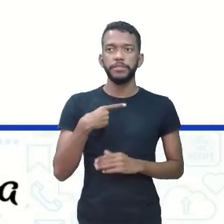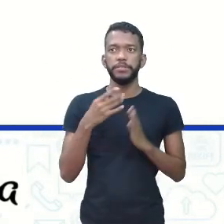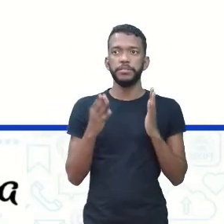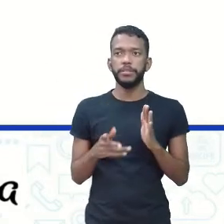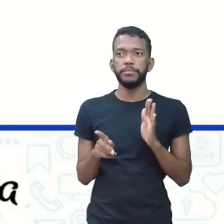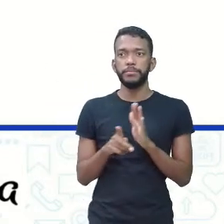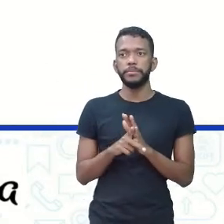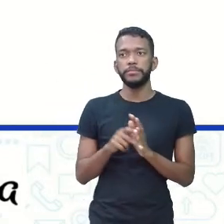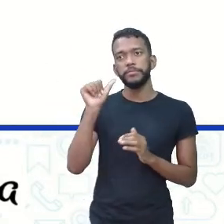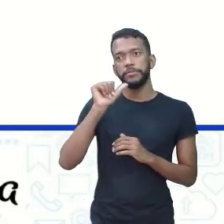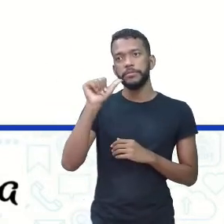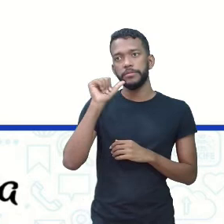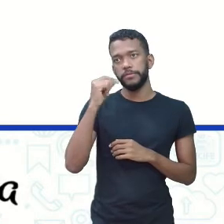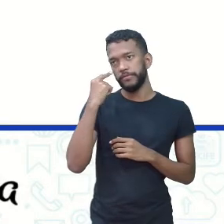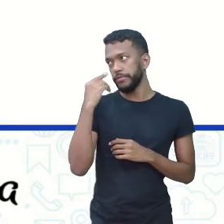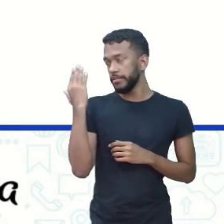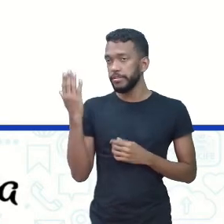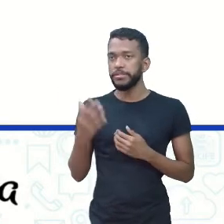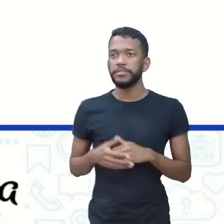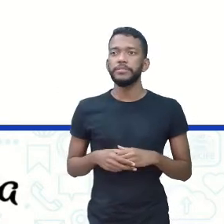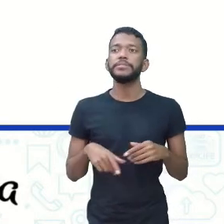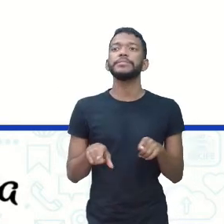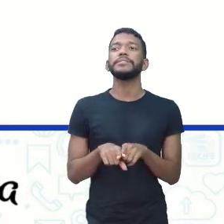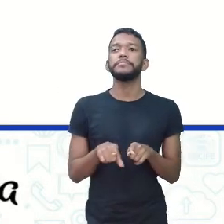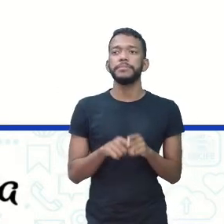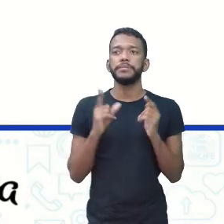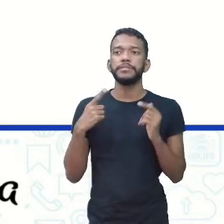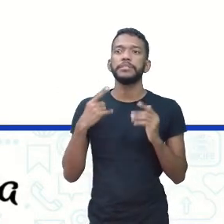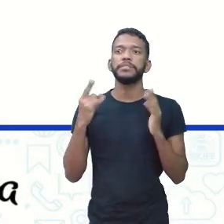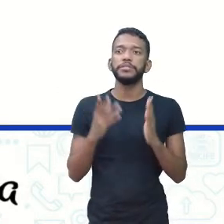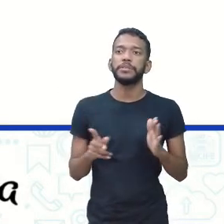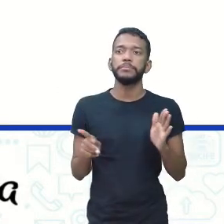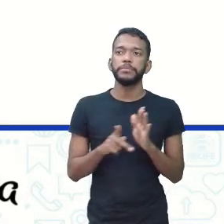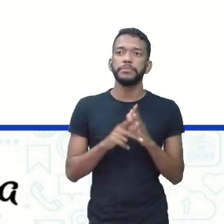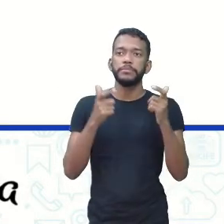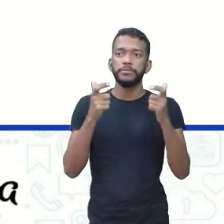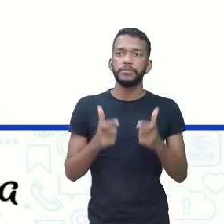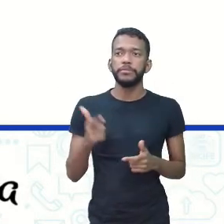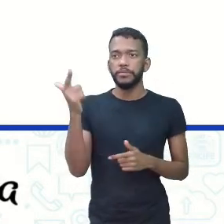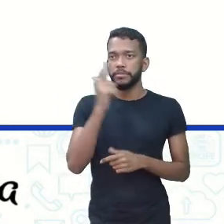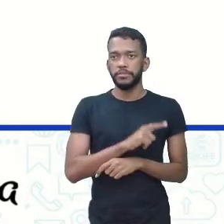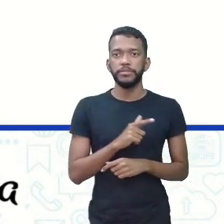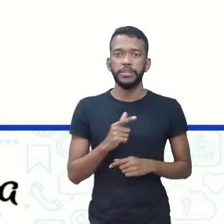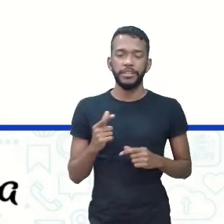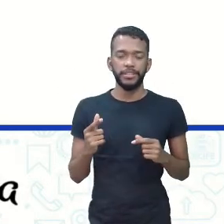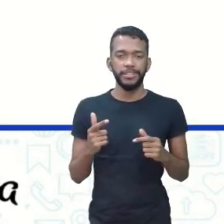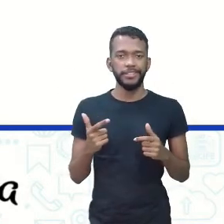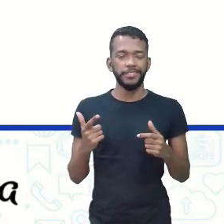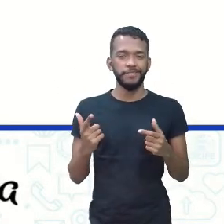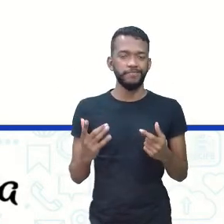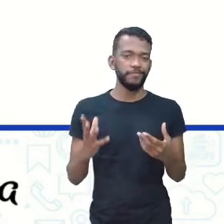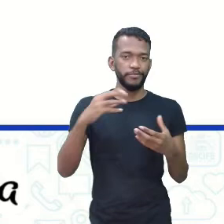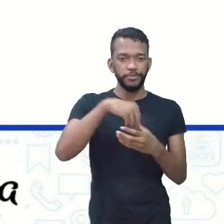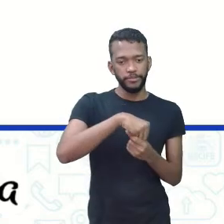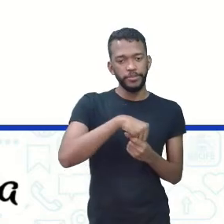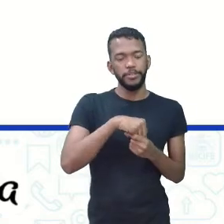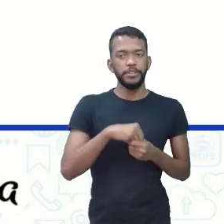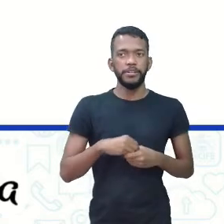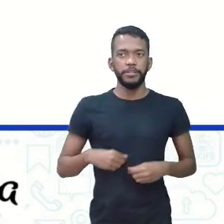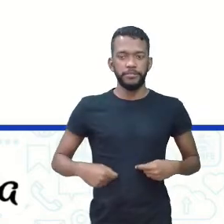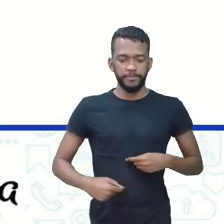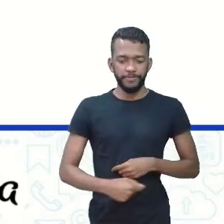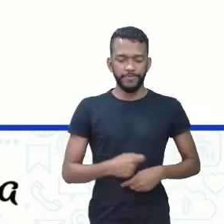feminino. Também ele vem servindo de local para fecundação e desenvolvimento